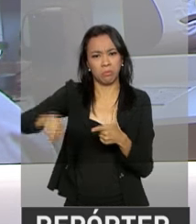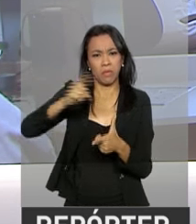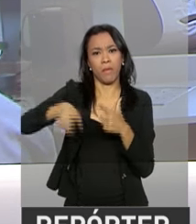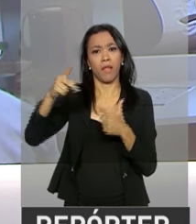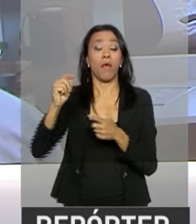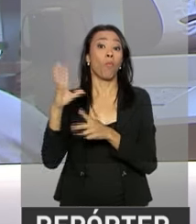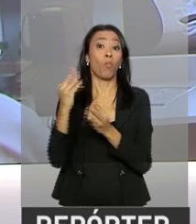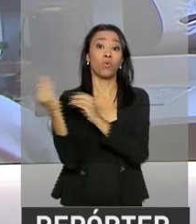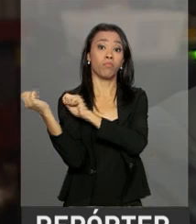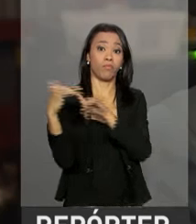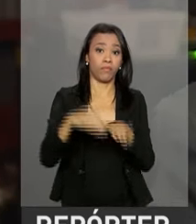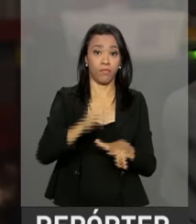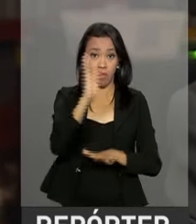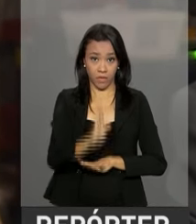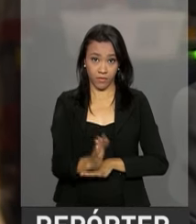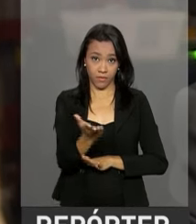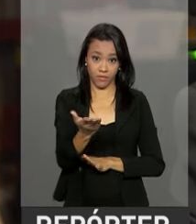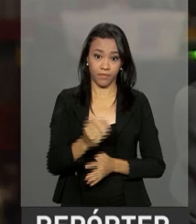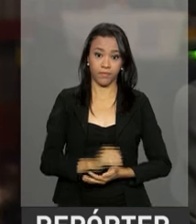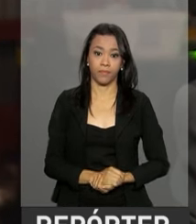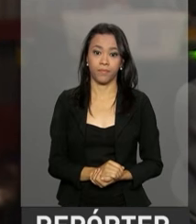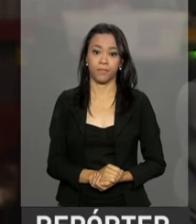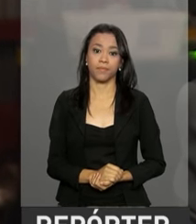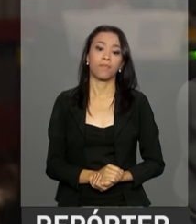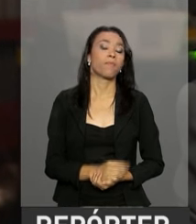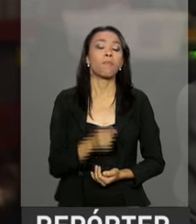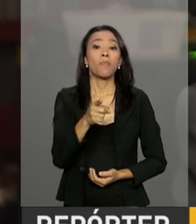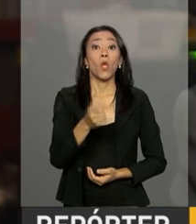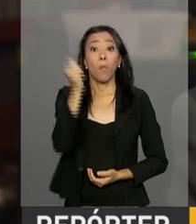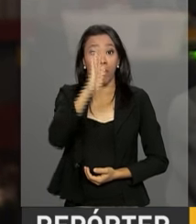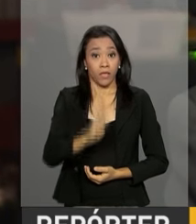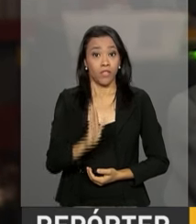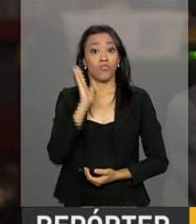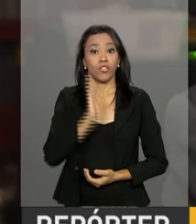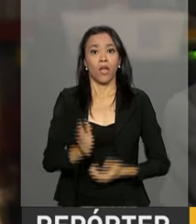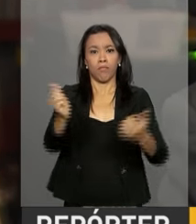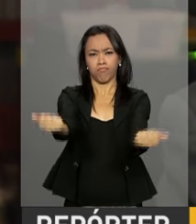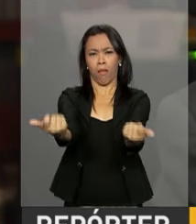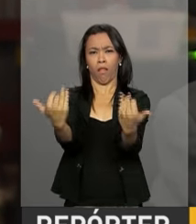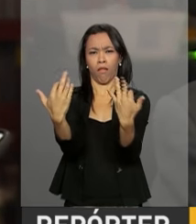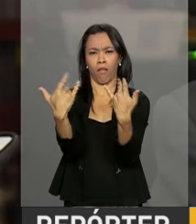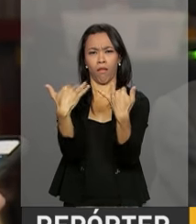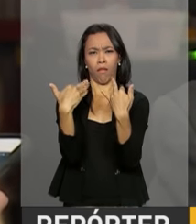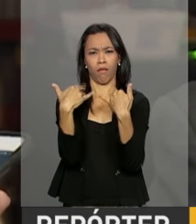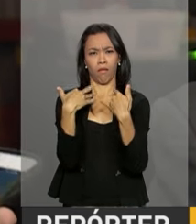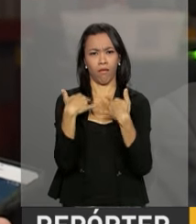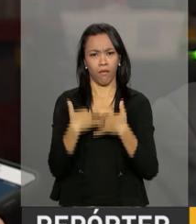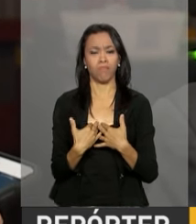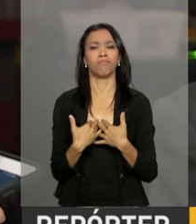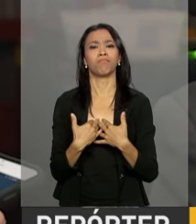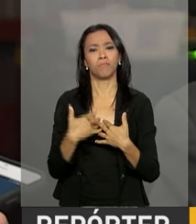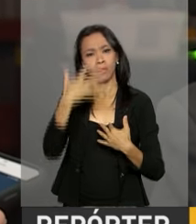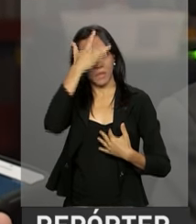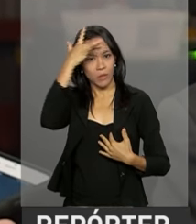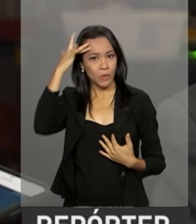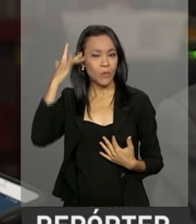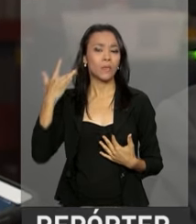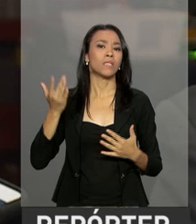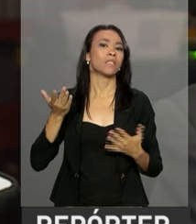vieram para o Brasil o Brasil já recebeu dezenas de milhares né